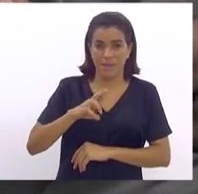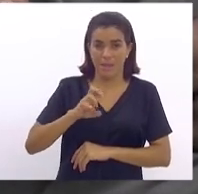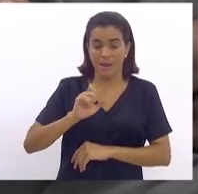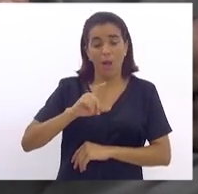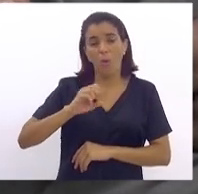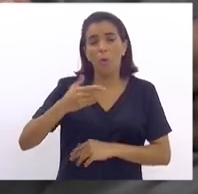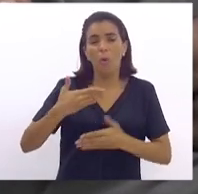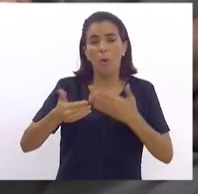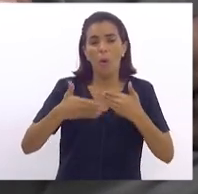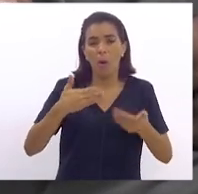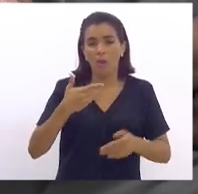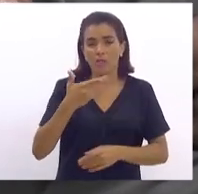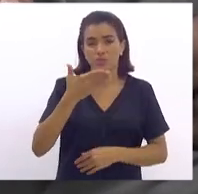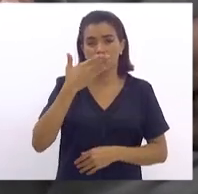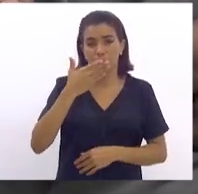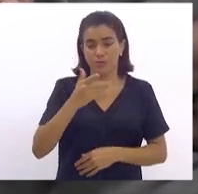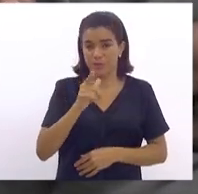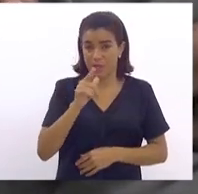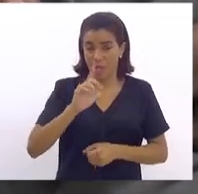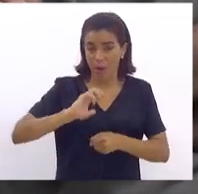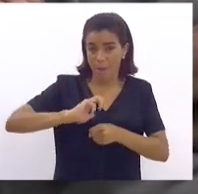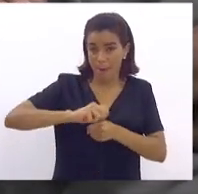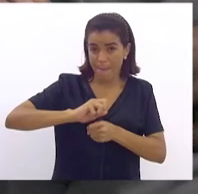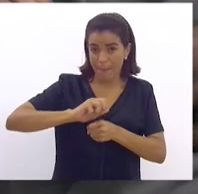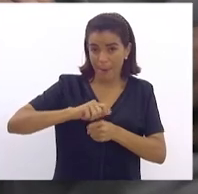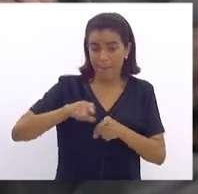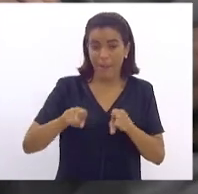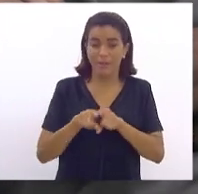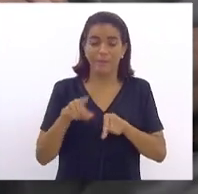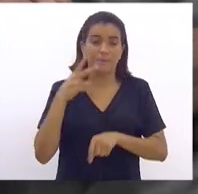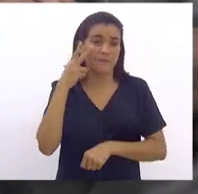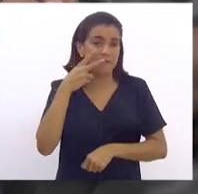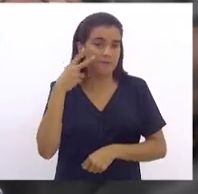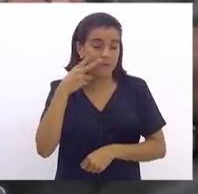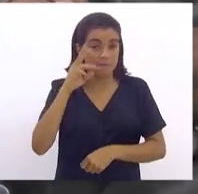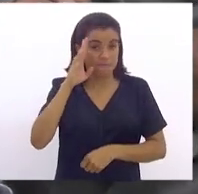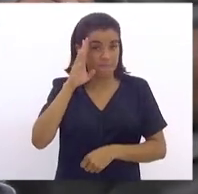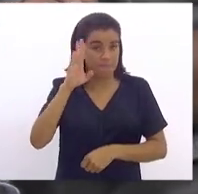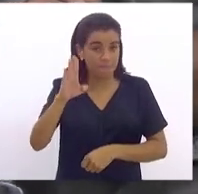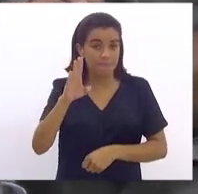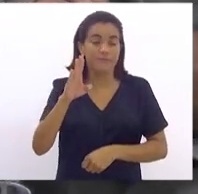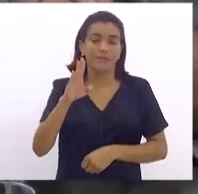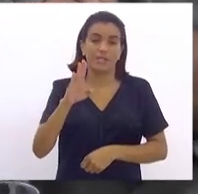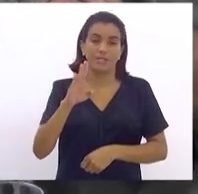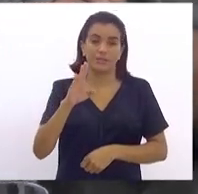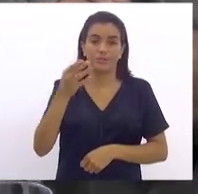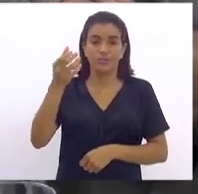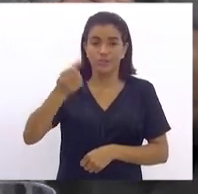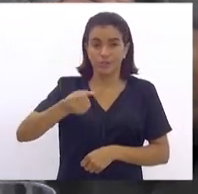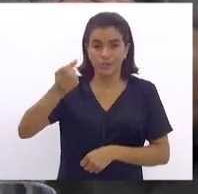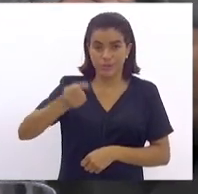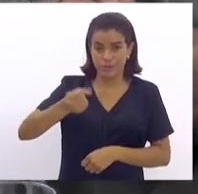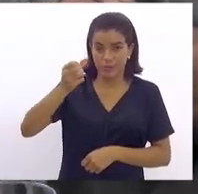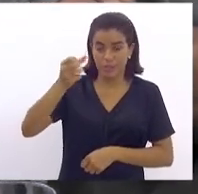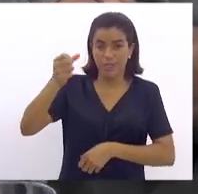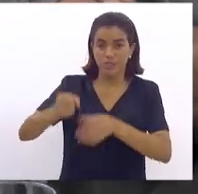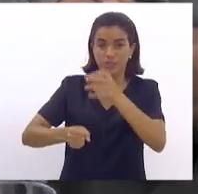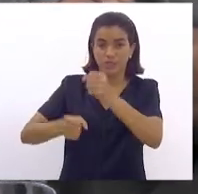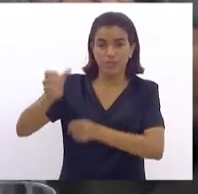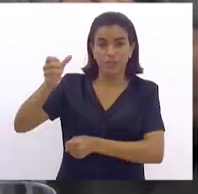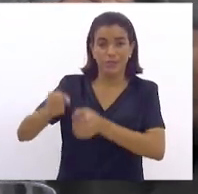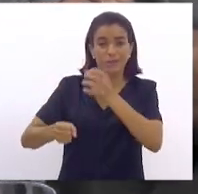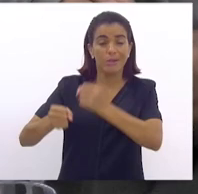envasada, né, de vinho e principalmente de leite, porque